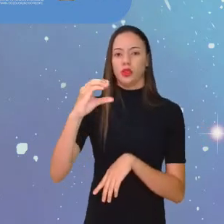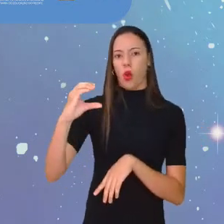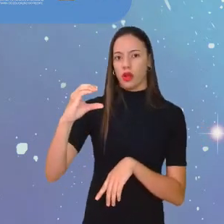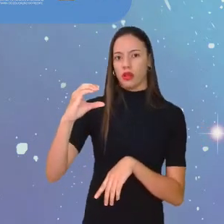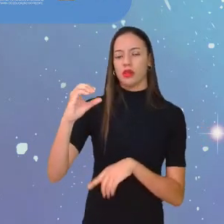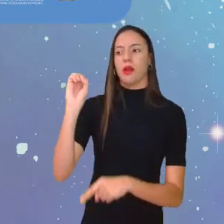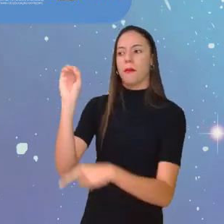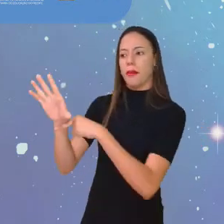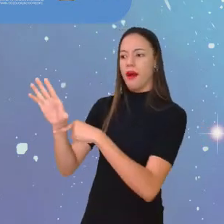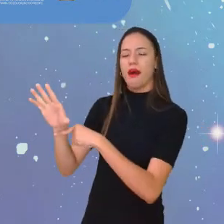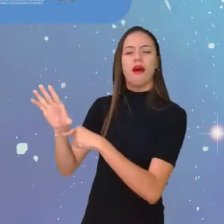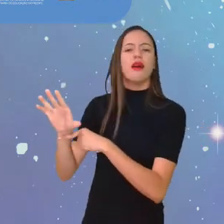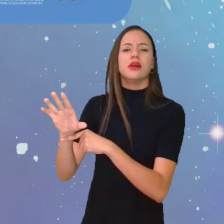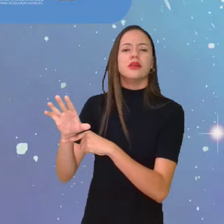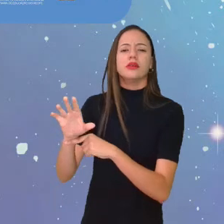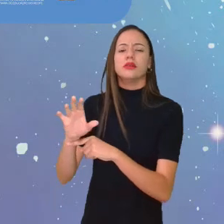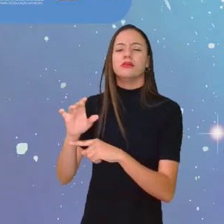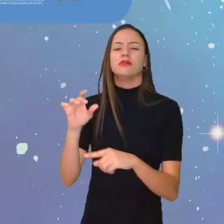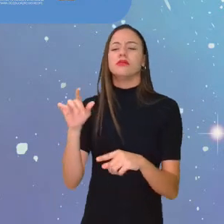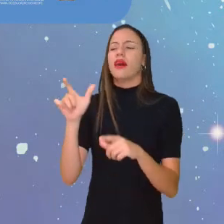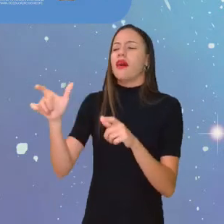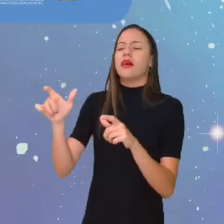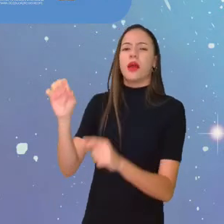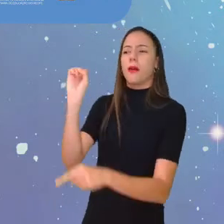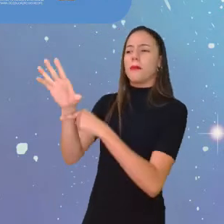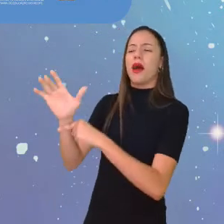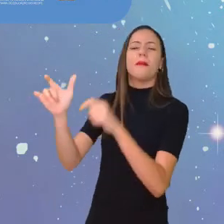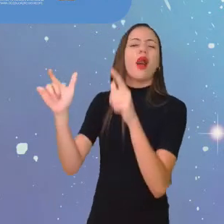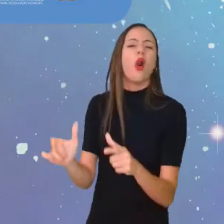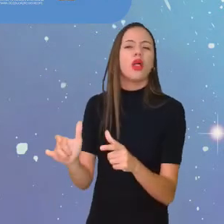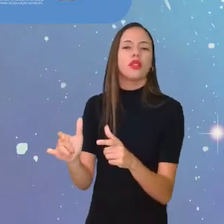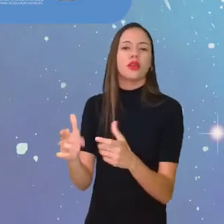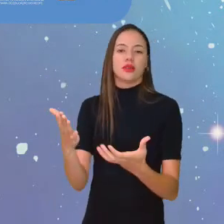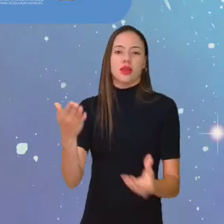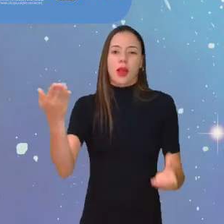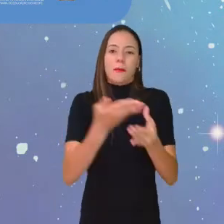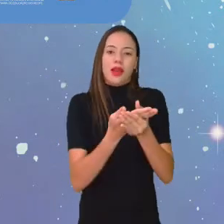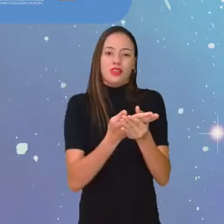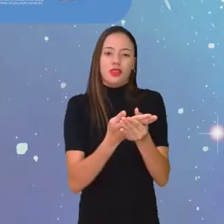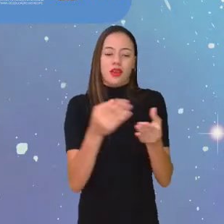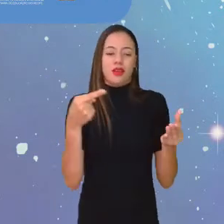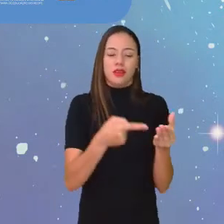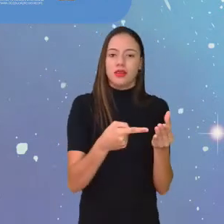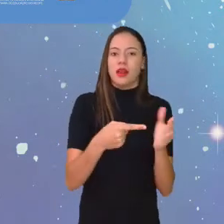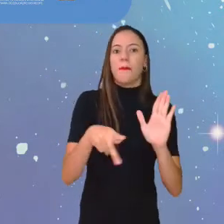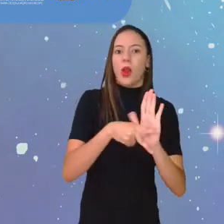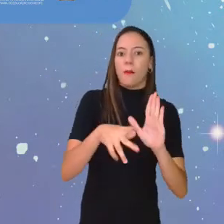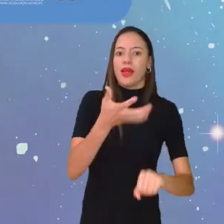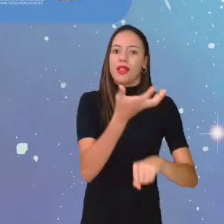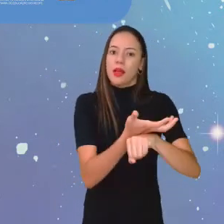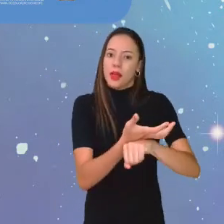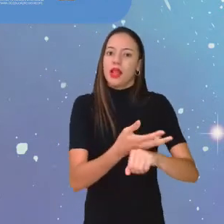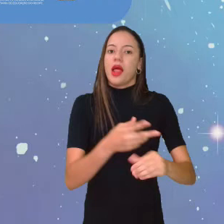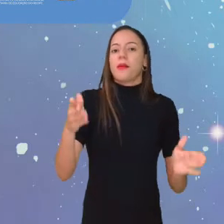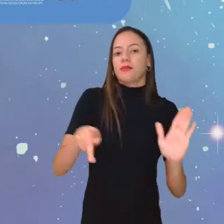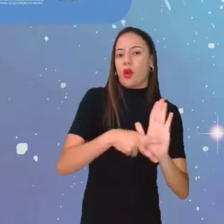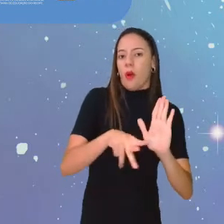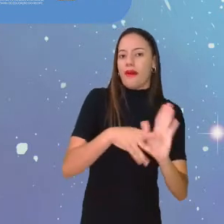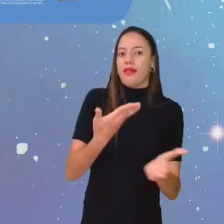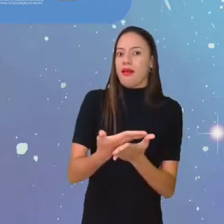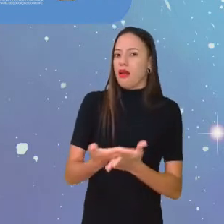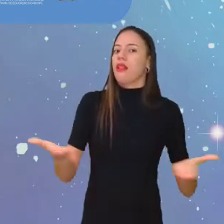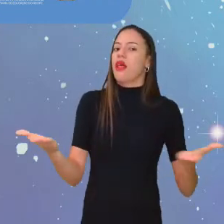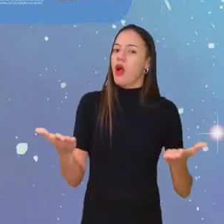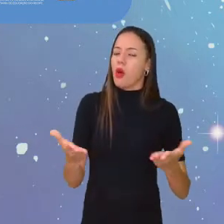a nuvem, né? Ele foi para uma pasta nas nuvens dessa disciplina, dessa aula especificamente. Essas apresentações,